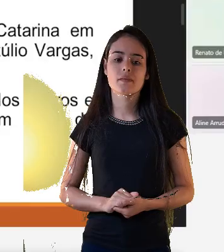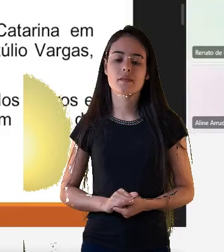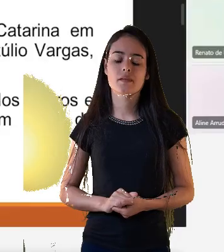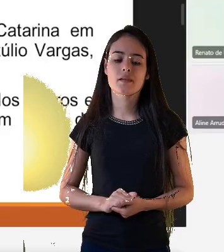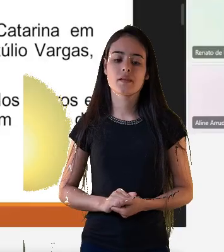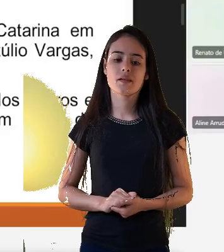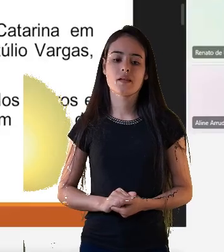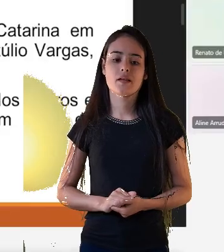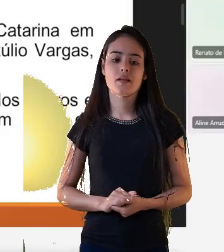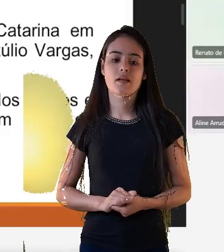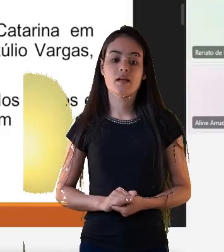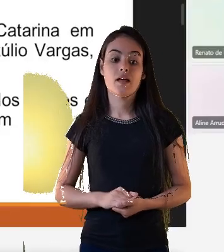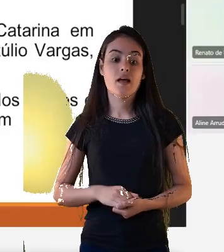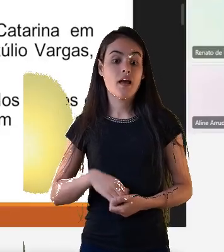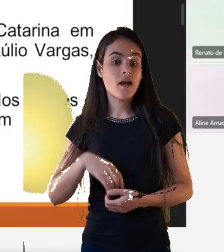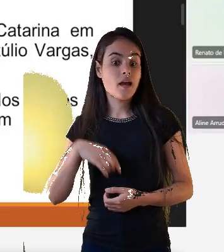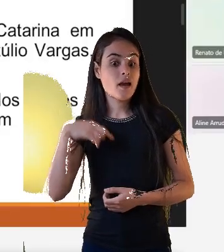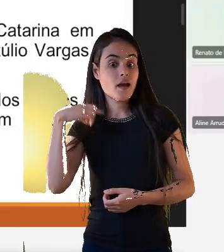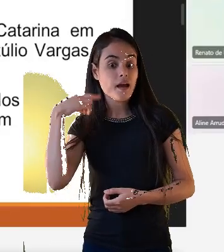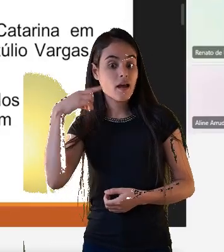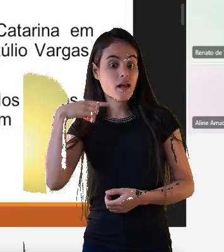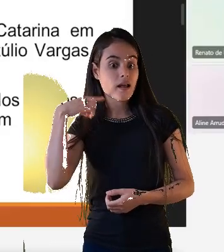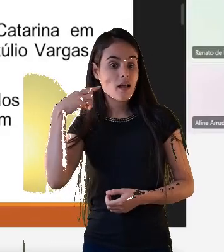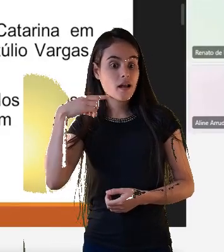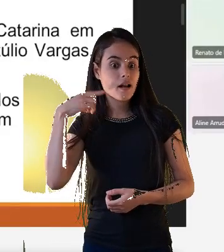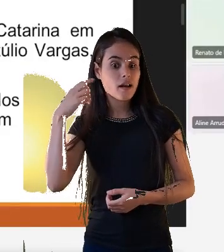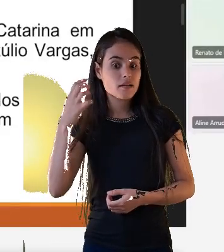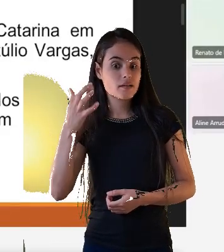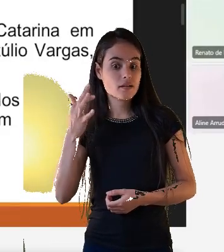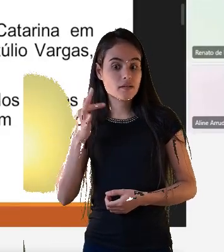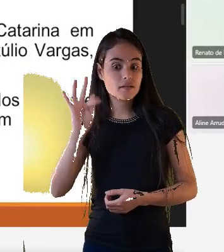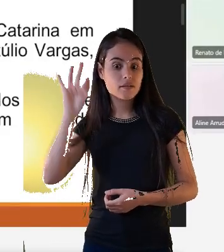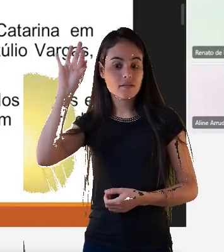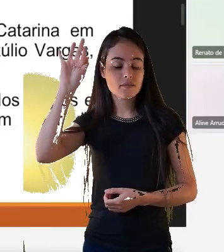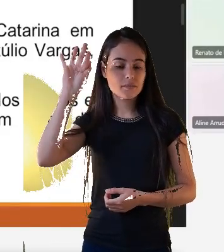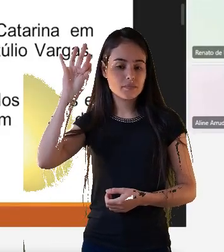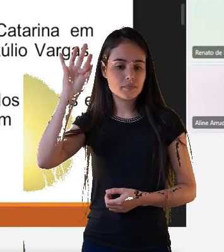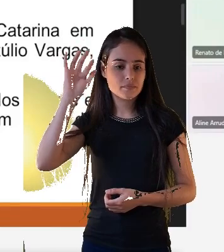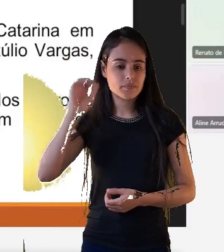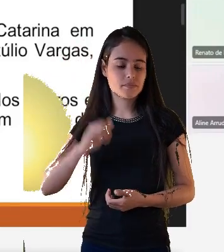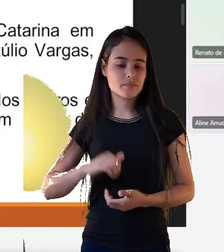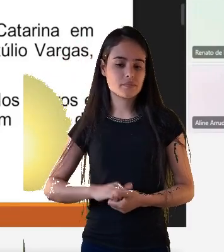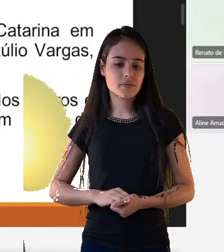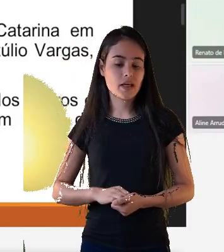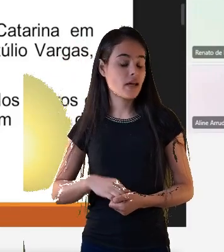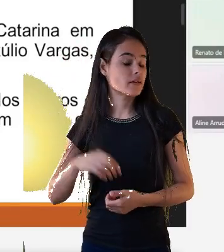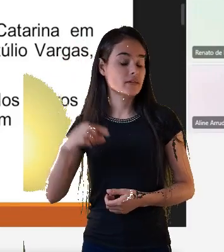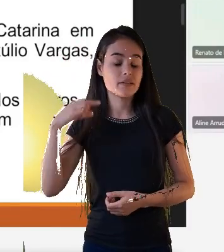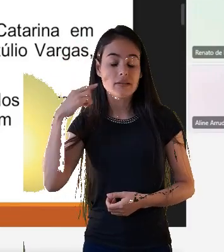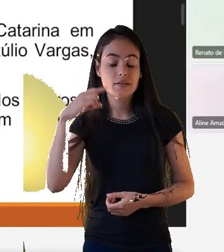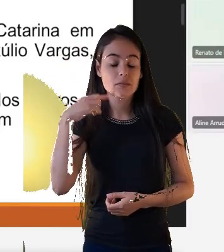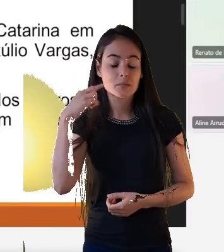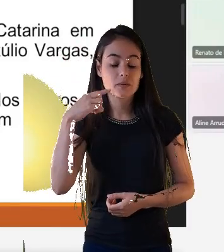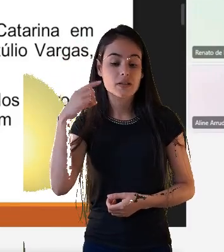Então ela foi a primeira mulher, né, negra que foi eleita, né, para concorrer aí